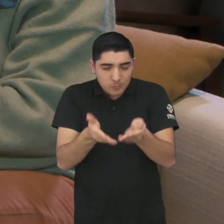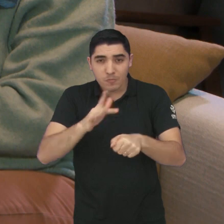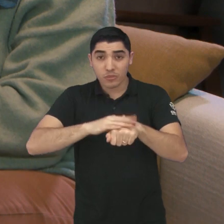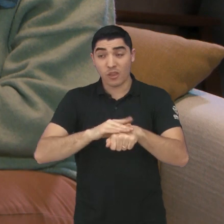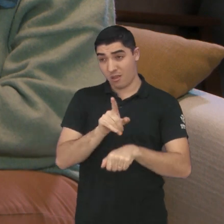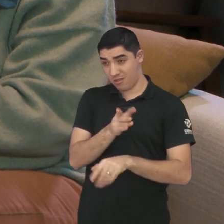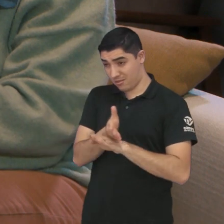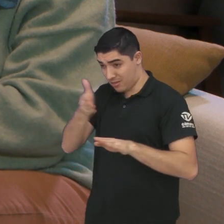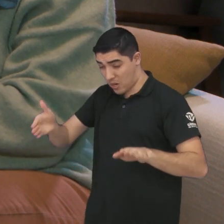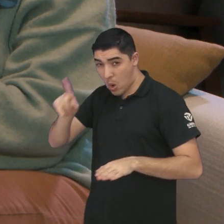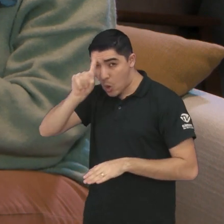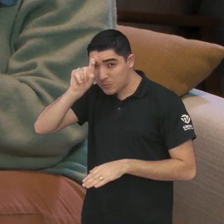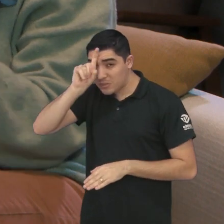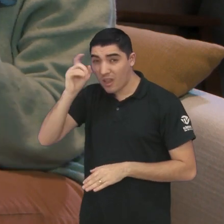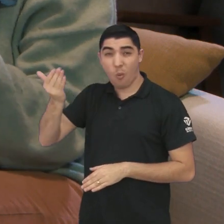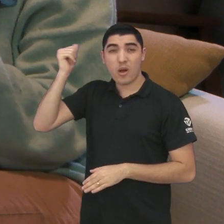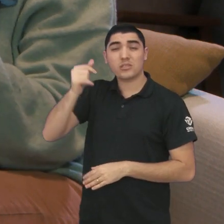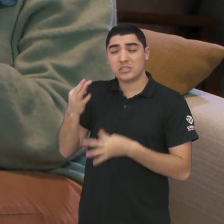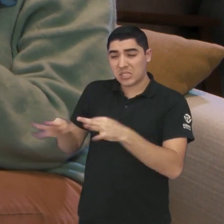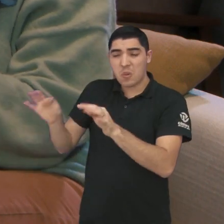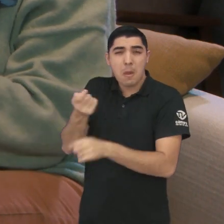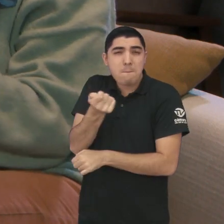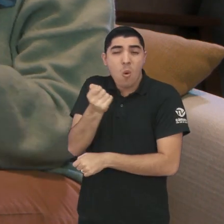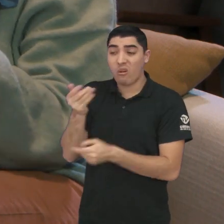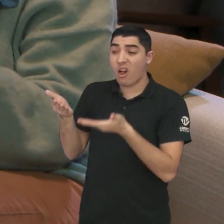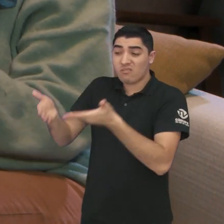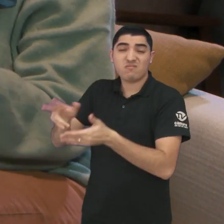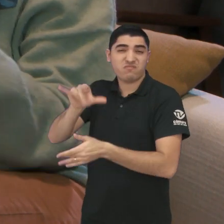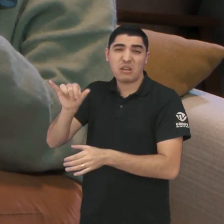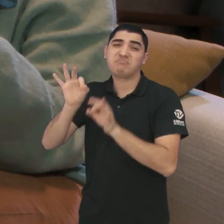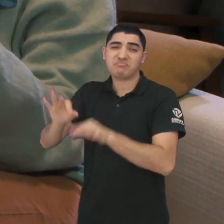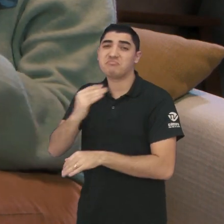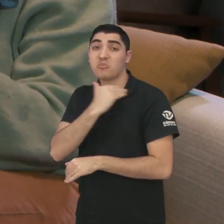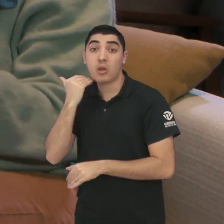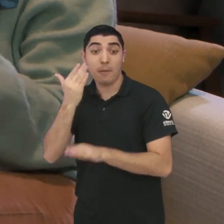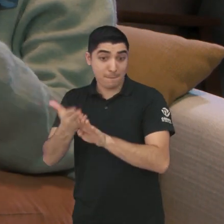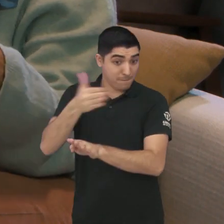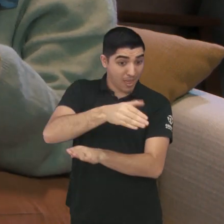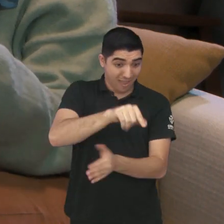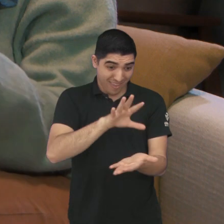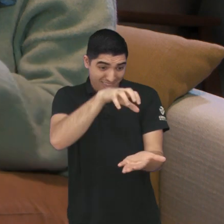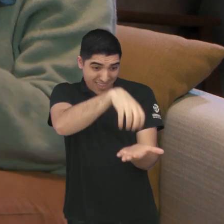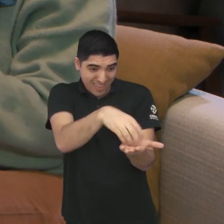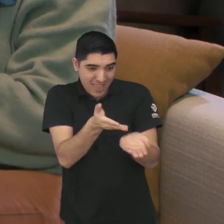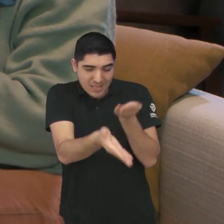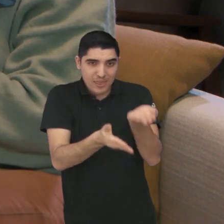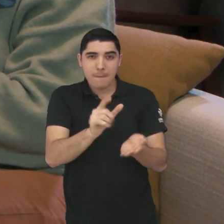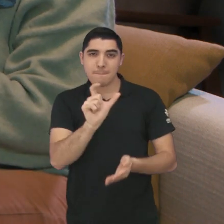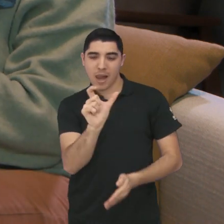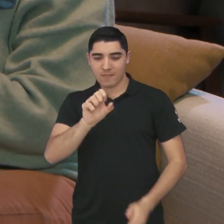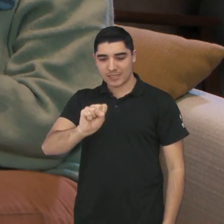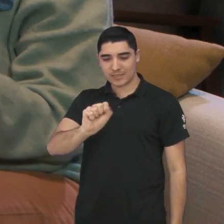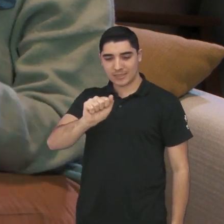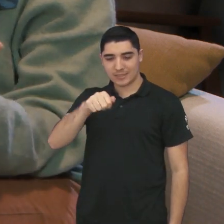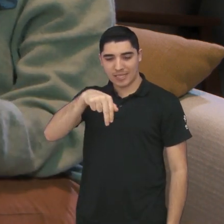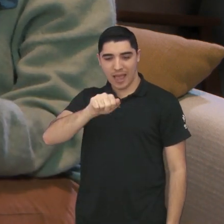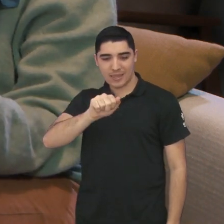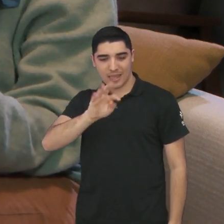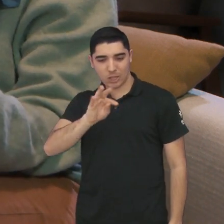eles eram considerados instituições de cura. Então, a partir desse momento, há lugar para ser curado oficialmente em São José dos